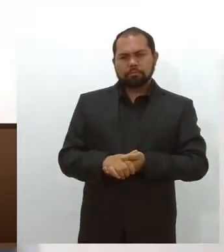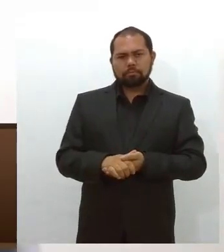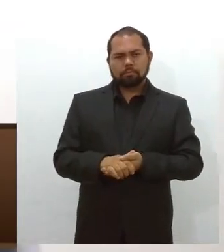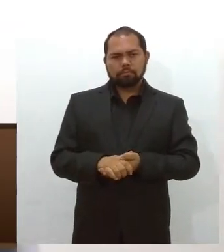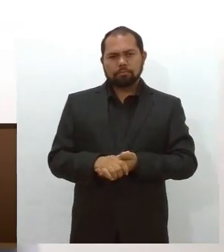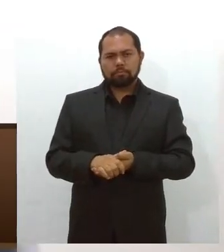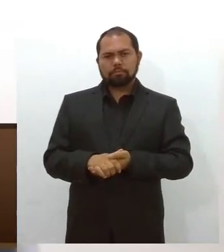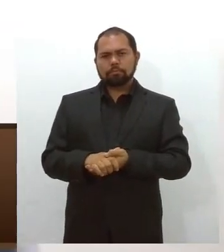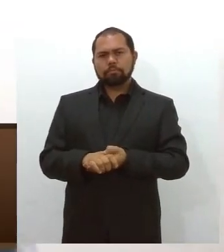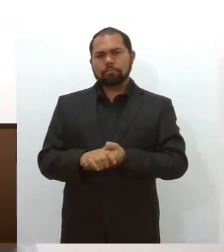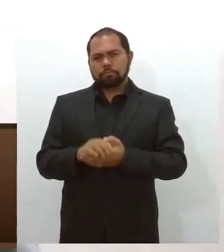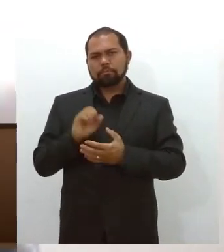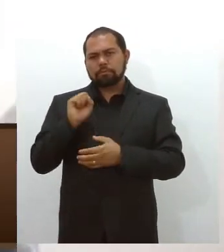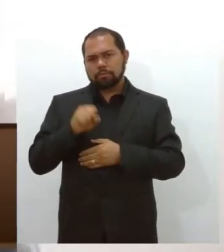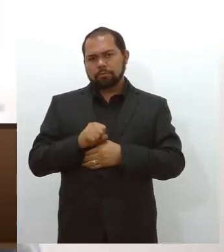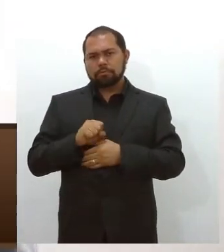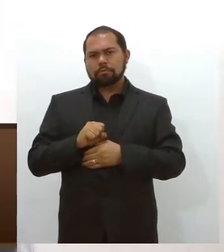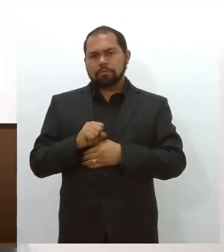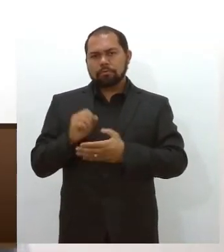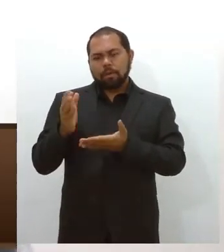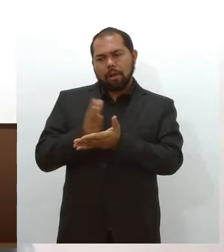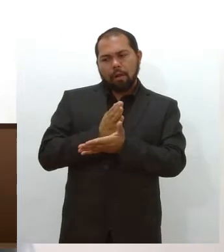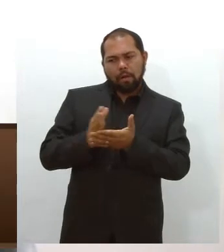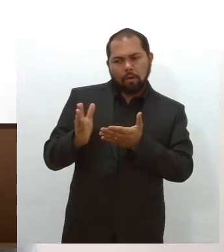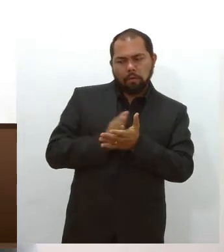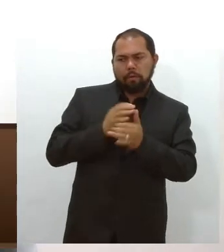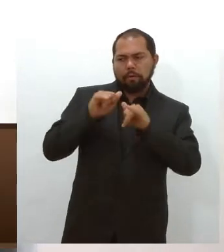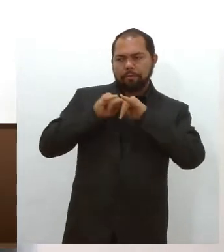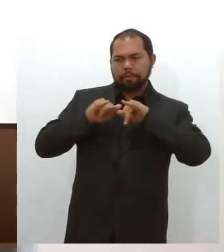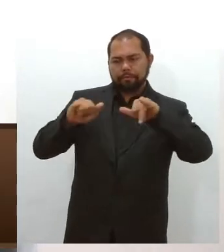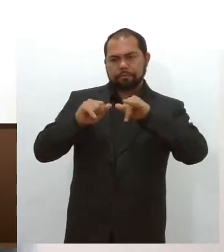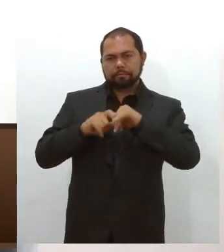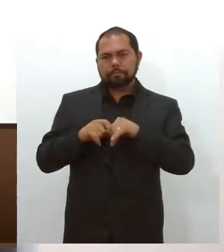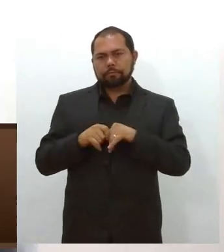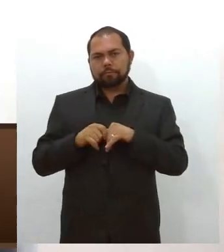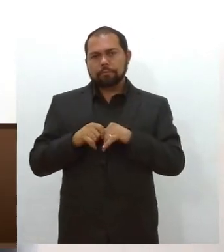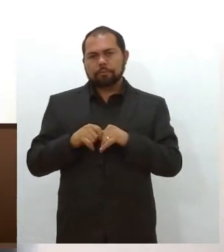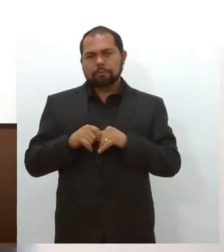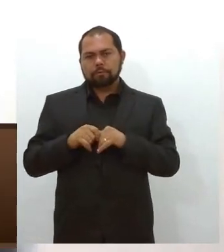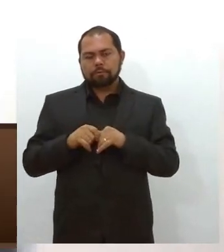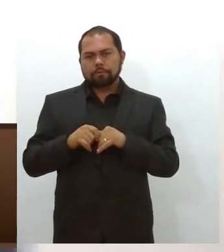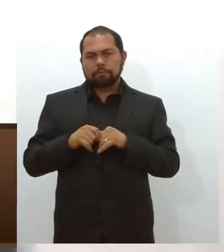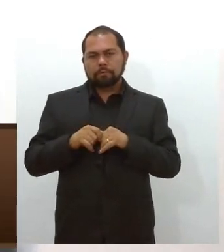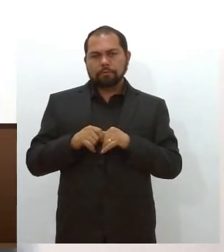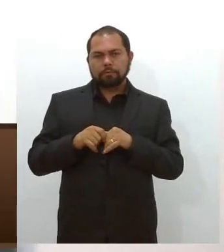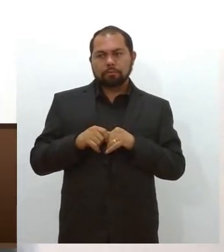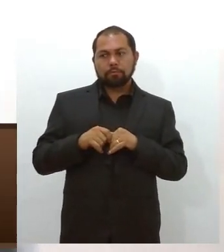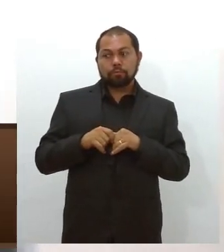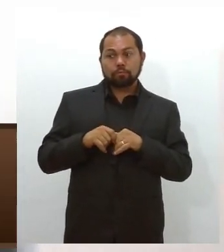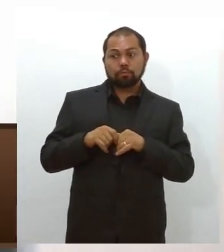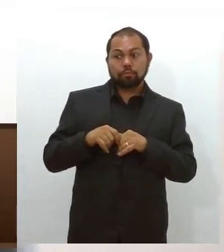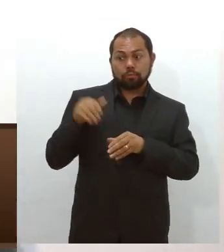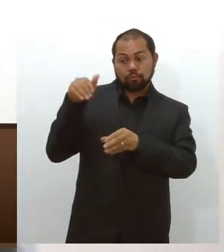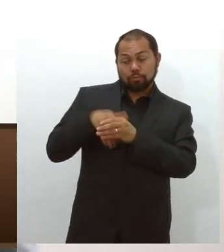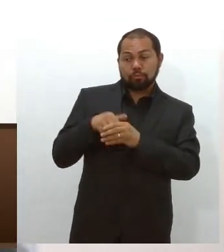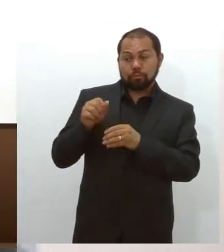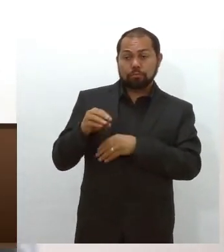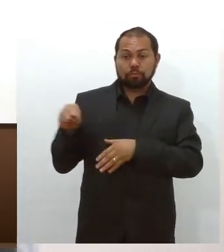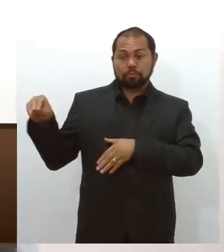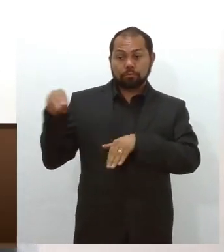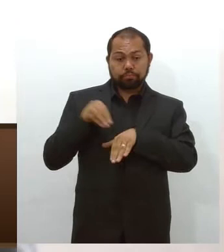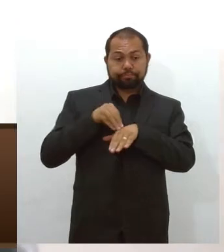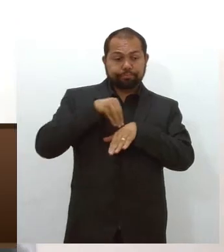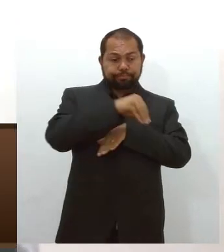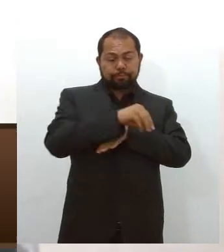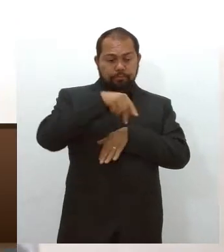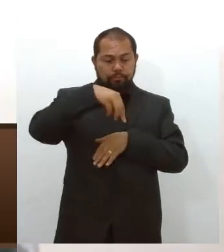eventualmente, alguma dessas denúncias, né, vamos chamar assim, do eleitor encaminhada ao Ministério Público, pode